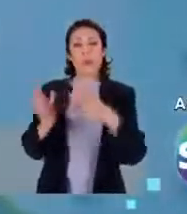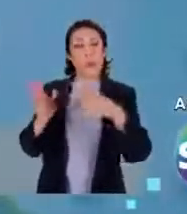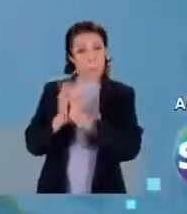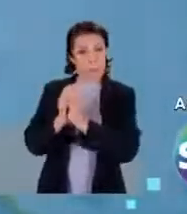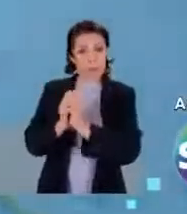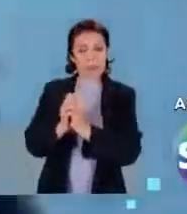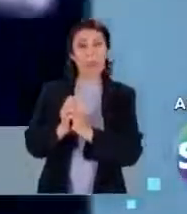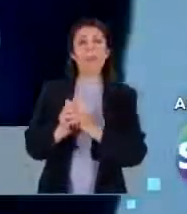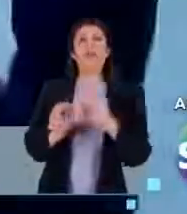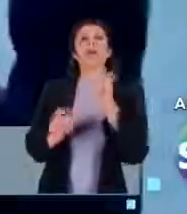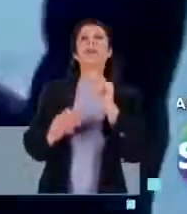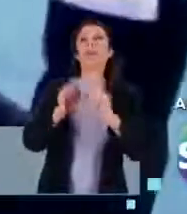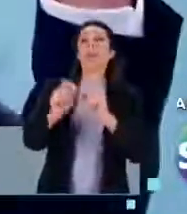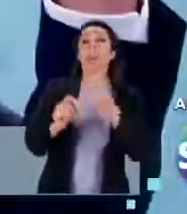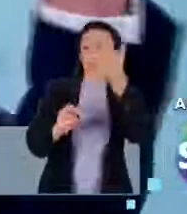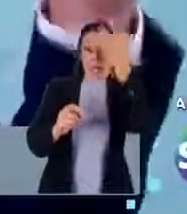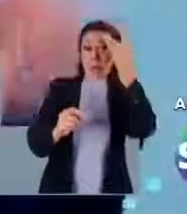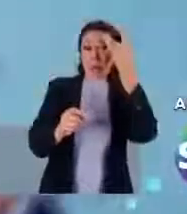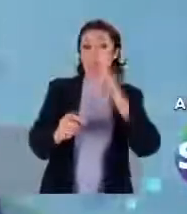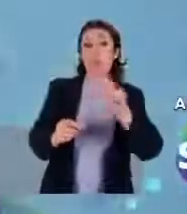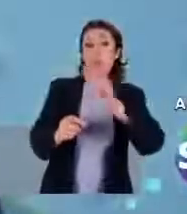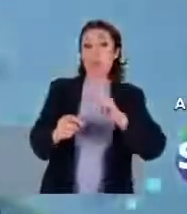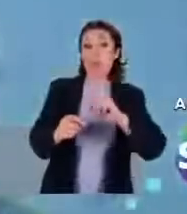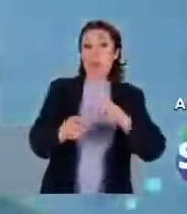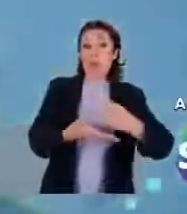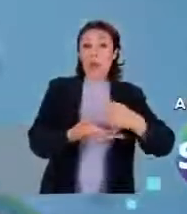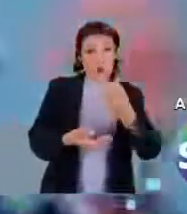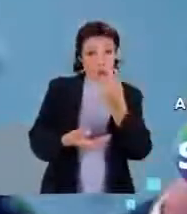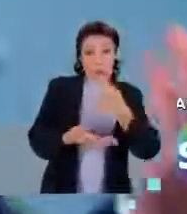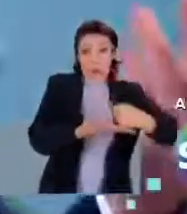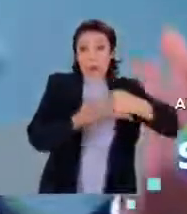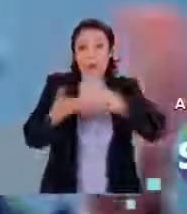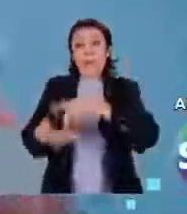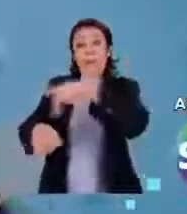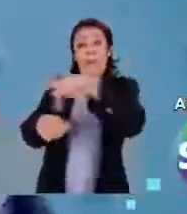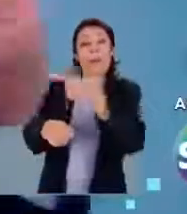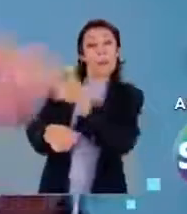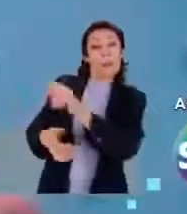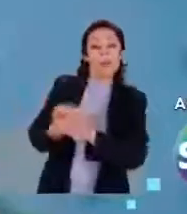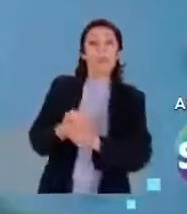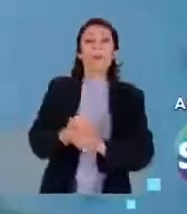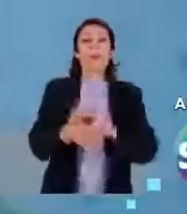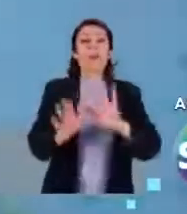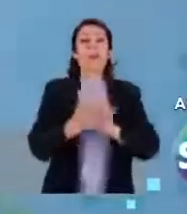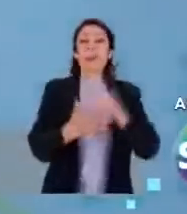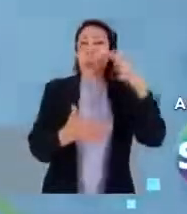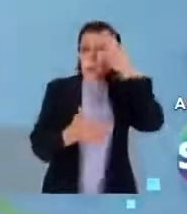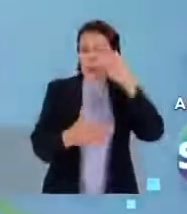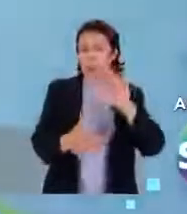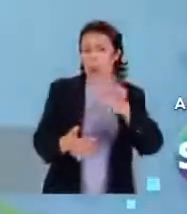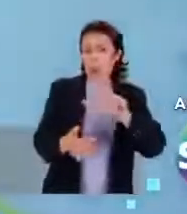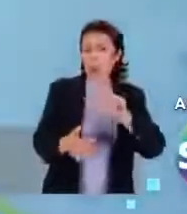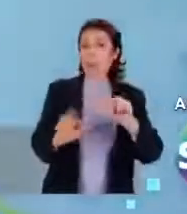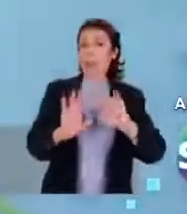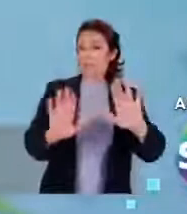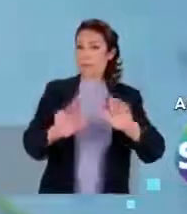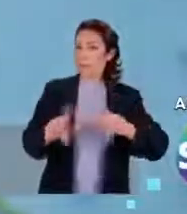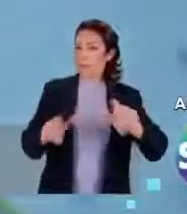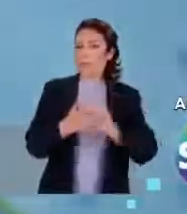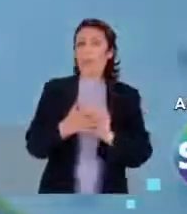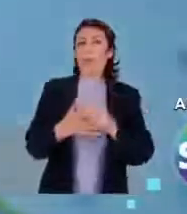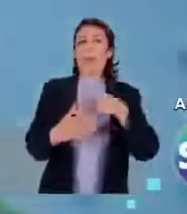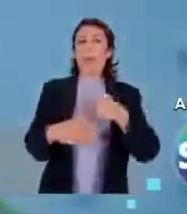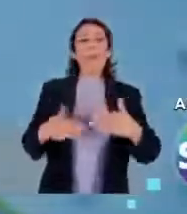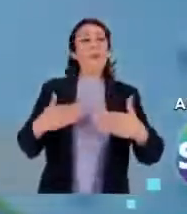de capitais por exemplo a experiência francesa de 30 anos atrás que eles usam hoje o bolsonaro e o Lula Mas eu sou um cara muito experiente